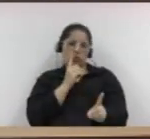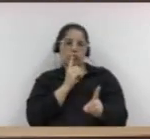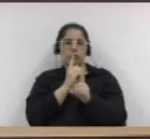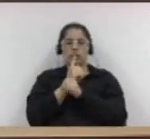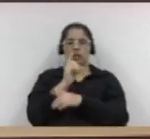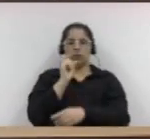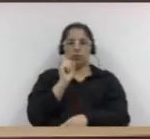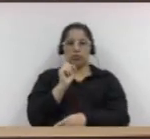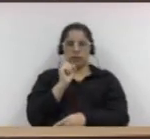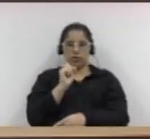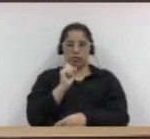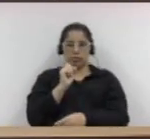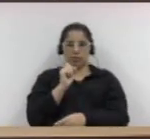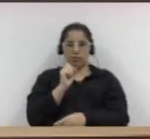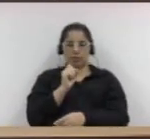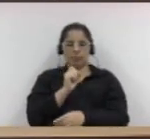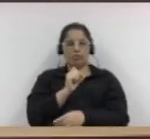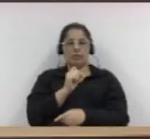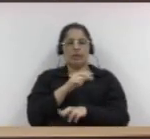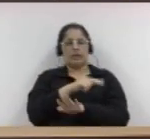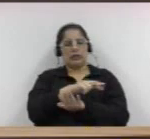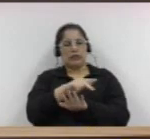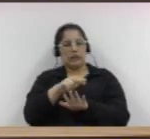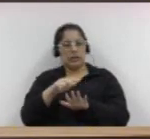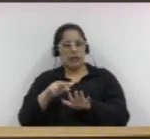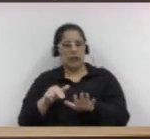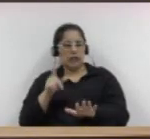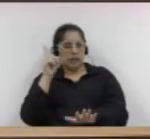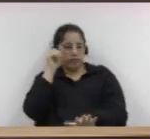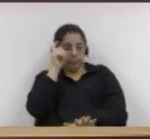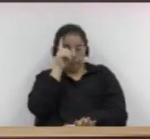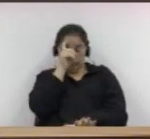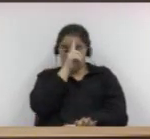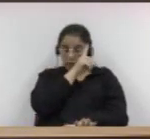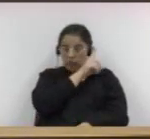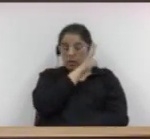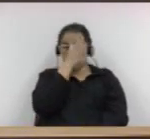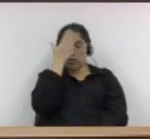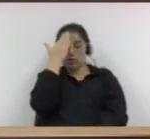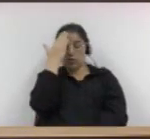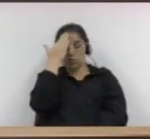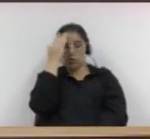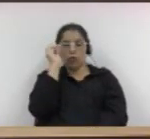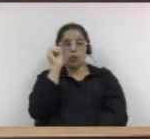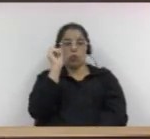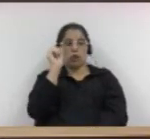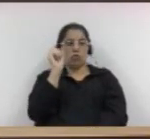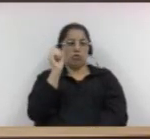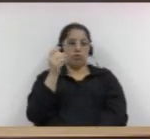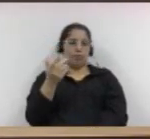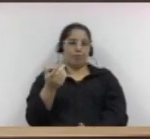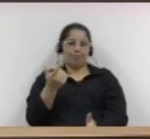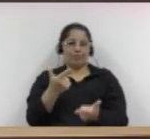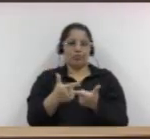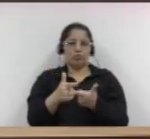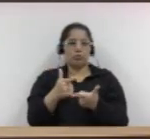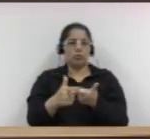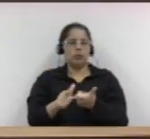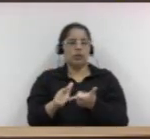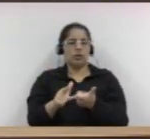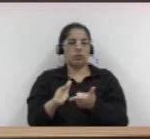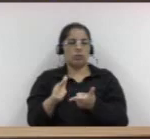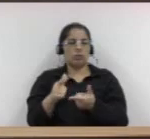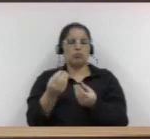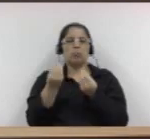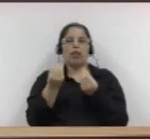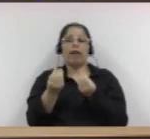encontramos muitas dificuldades, né, vereador Jorge, para saber realmente qual que era a finalidade daquele